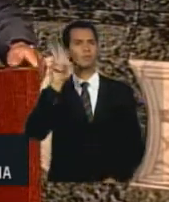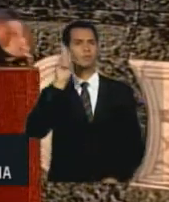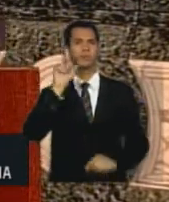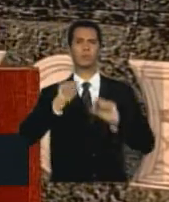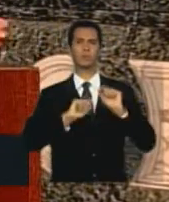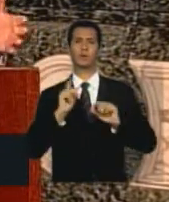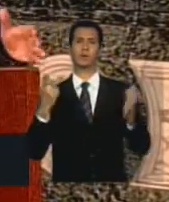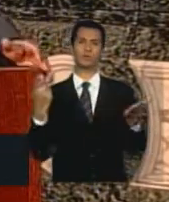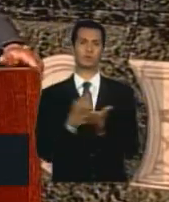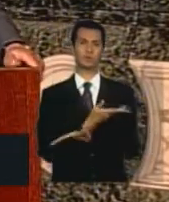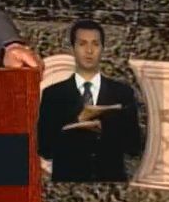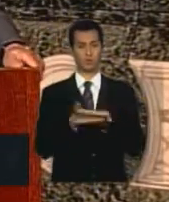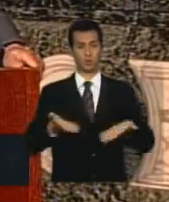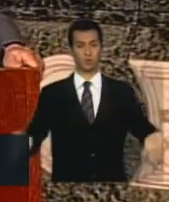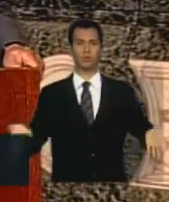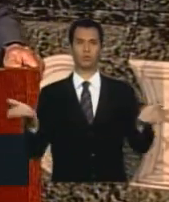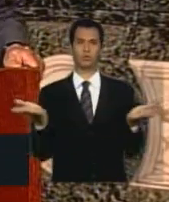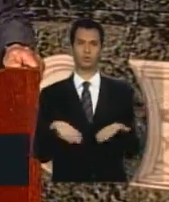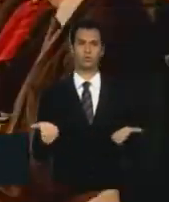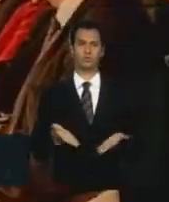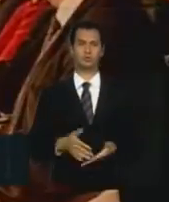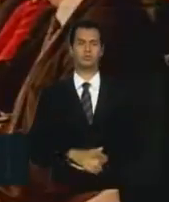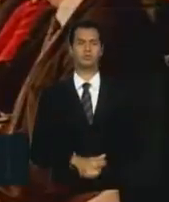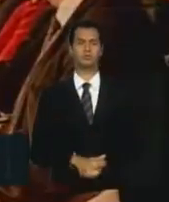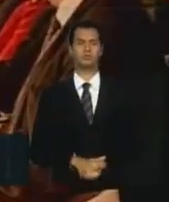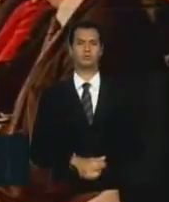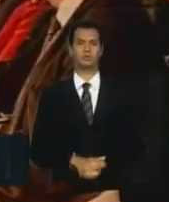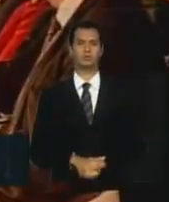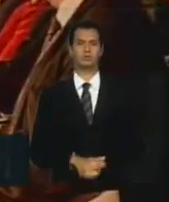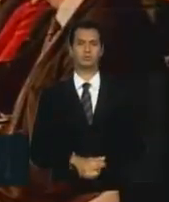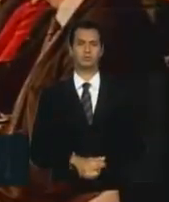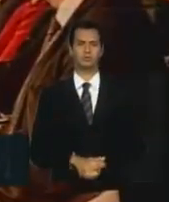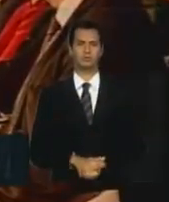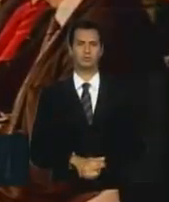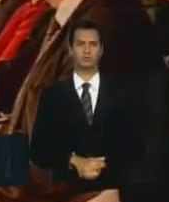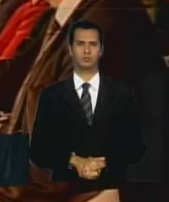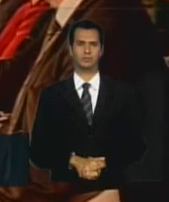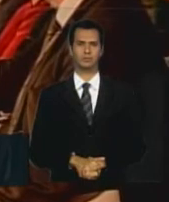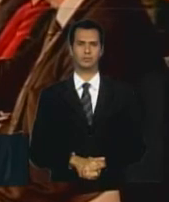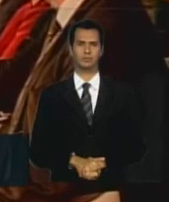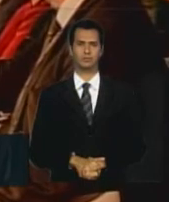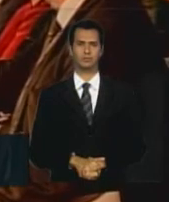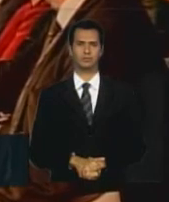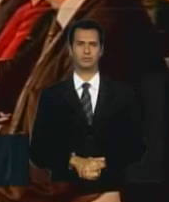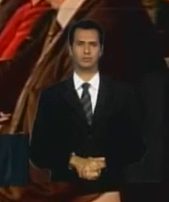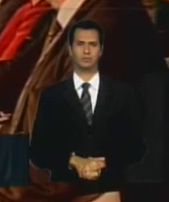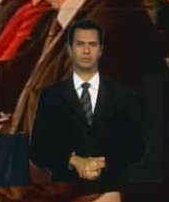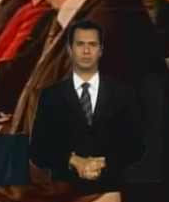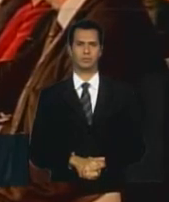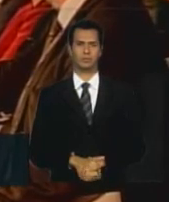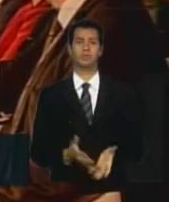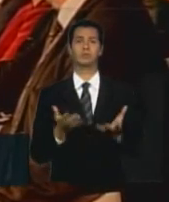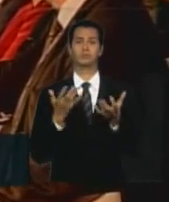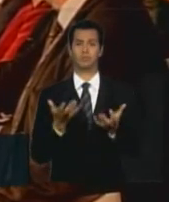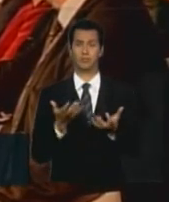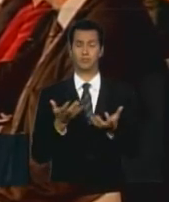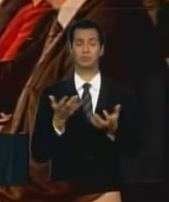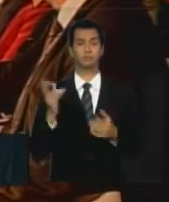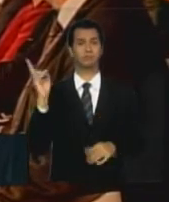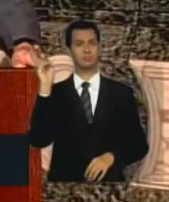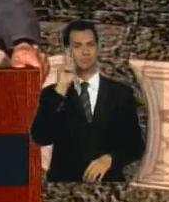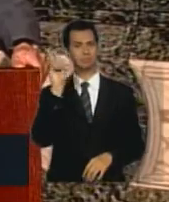relacionadas com este evento que está ocorrendo nesse momento. Queria mencionar o trabalho